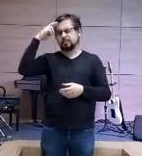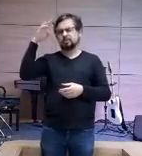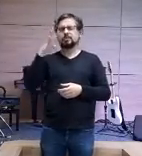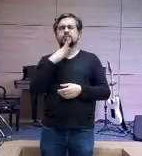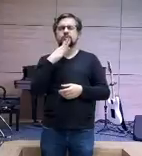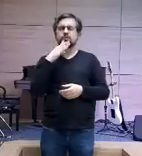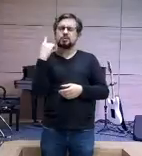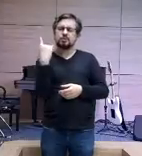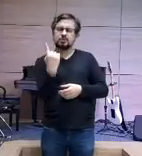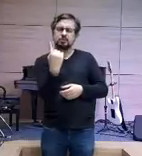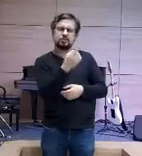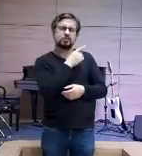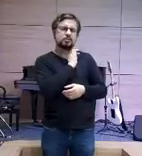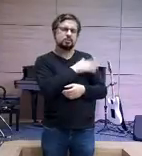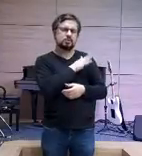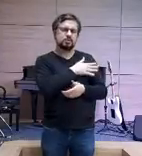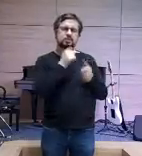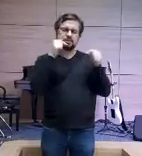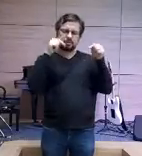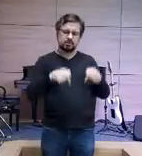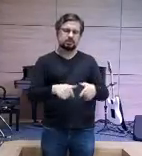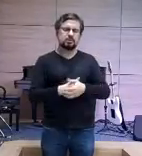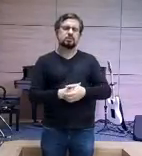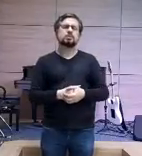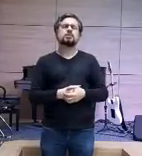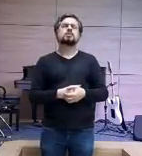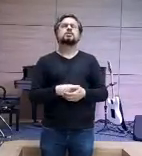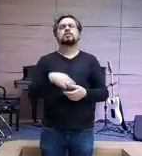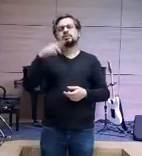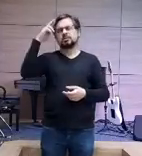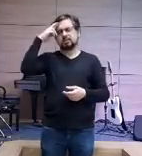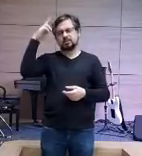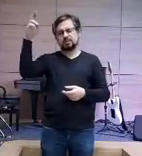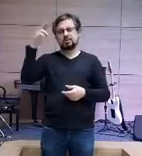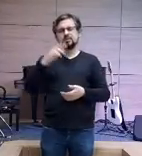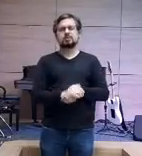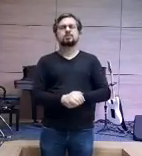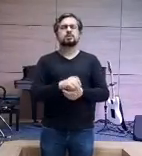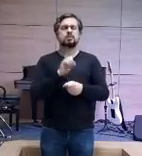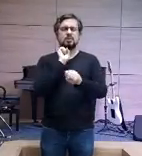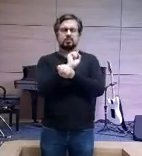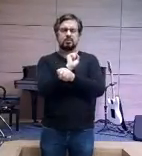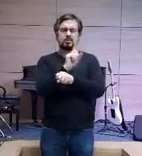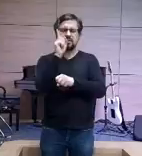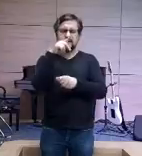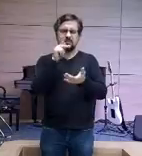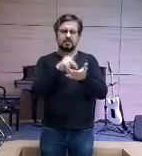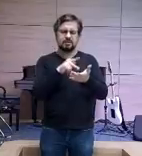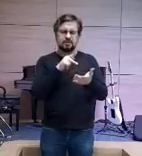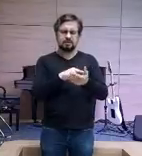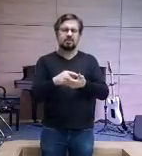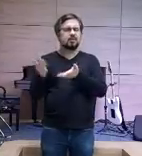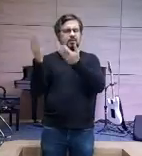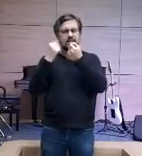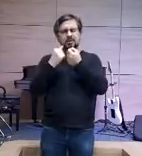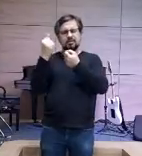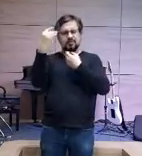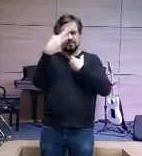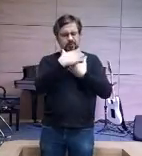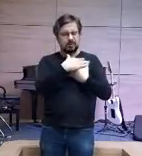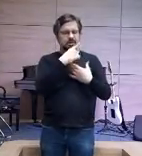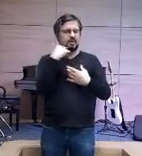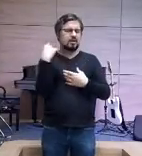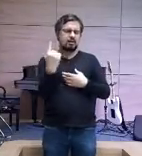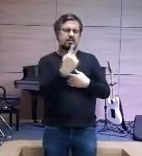aqui senhor se o está aqui a esperança é real venha fluir em